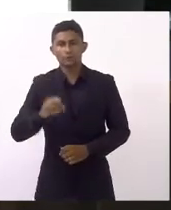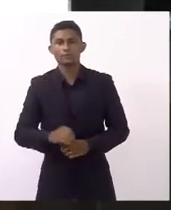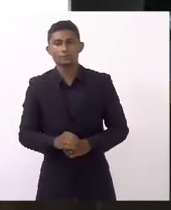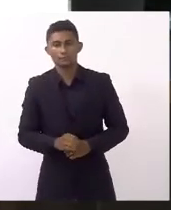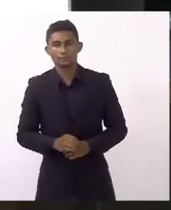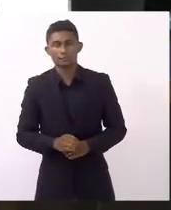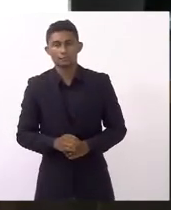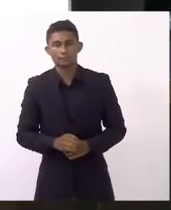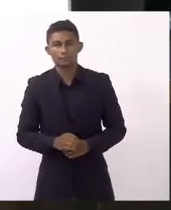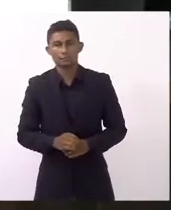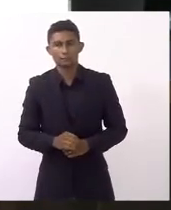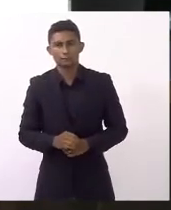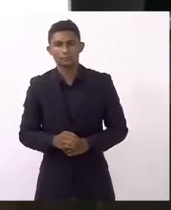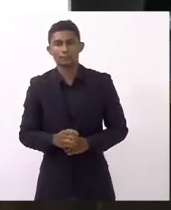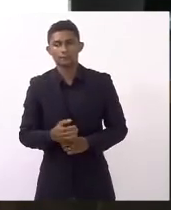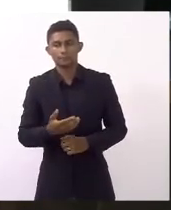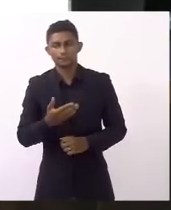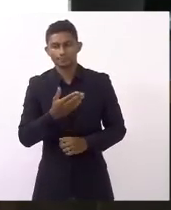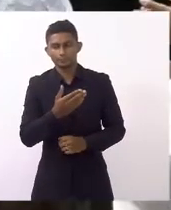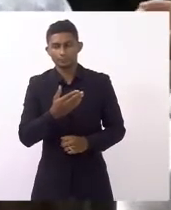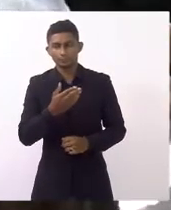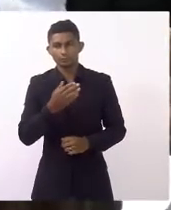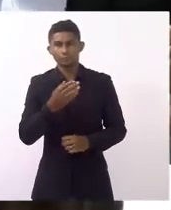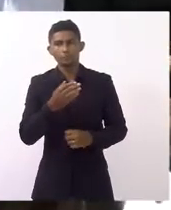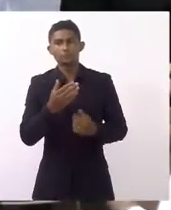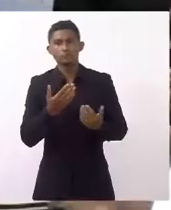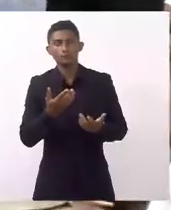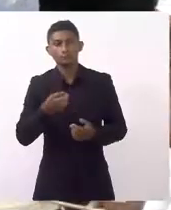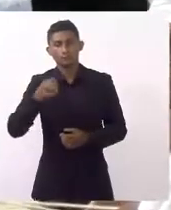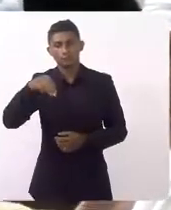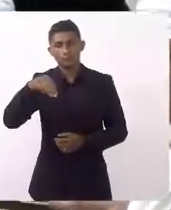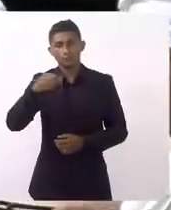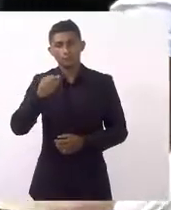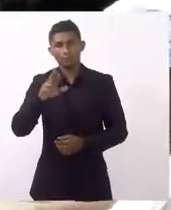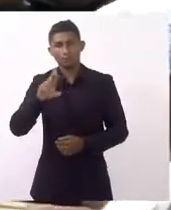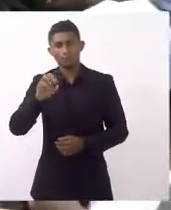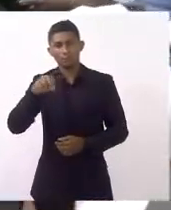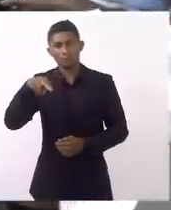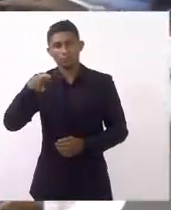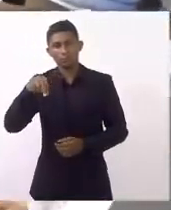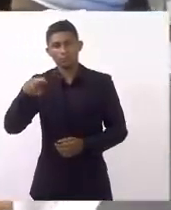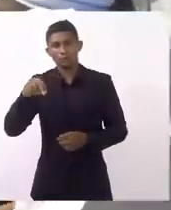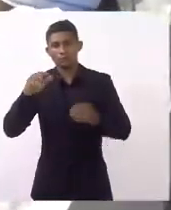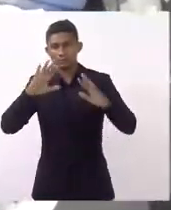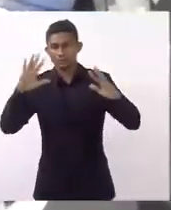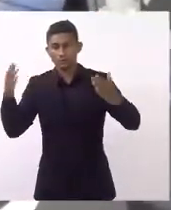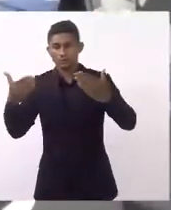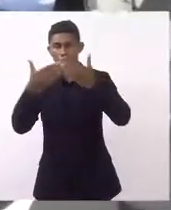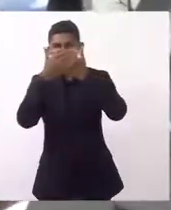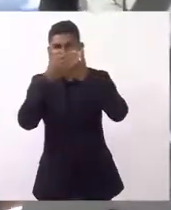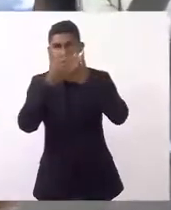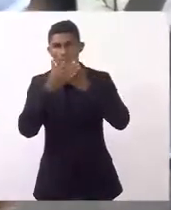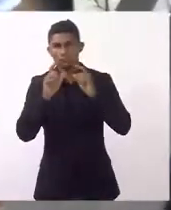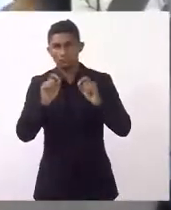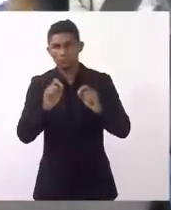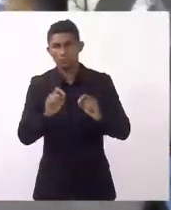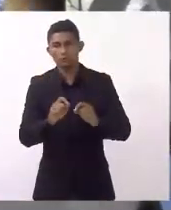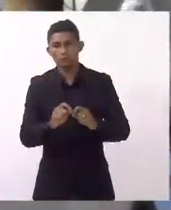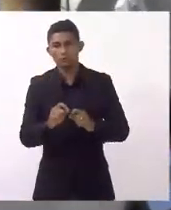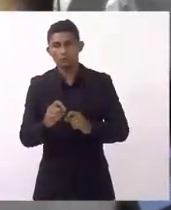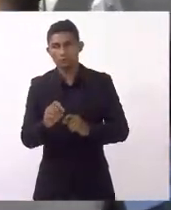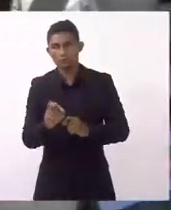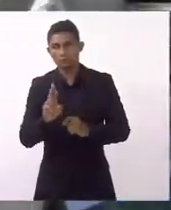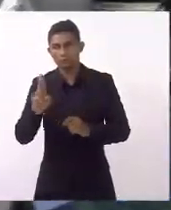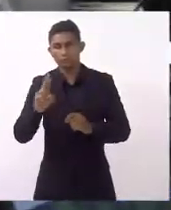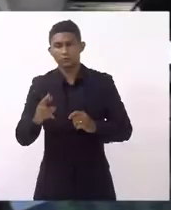e o Babalorixá Mauro Nunes de Oxossi sacerdotes do Candomblé e leia